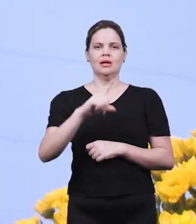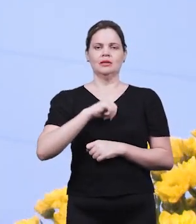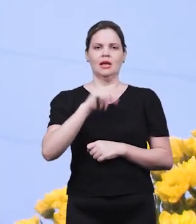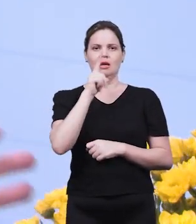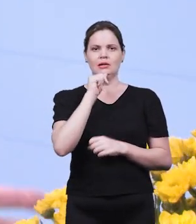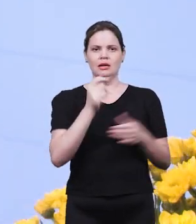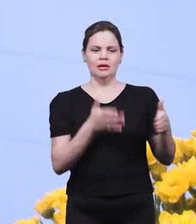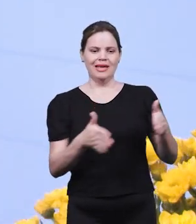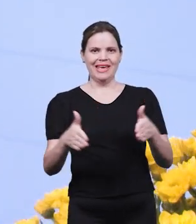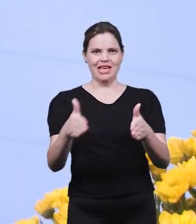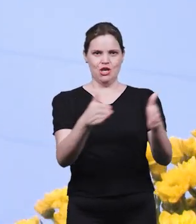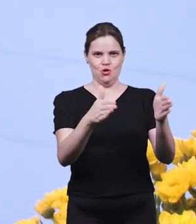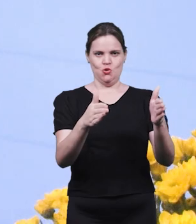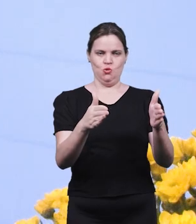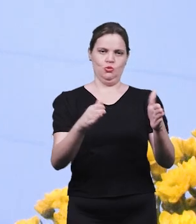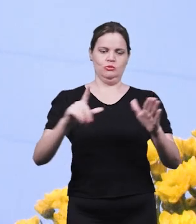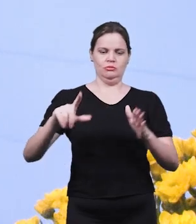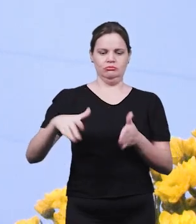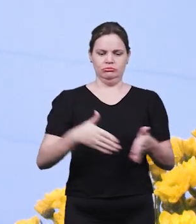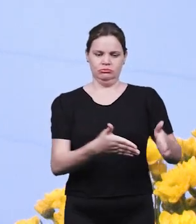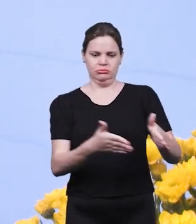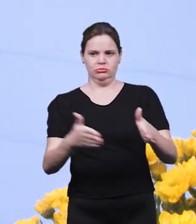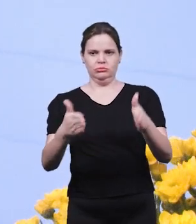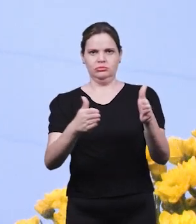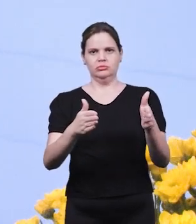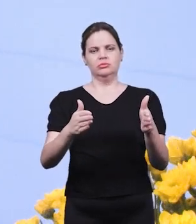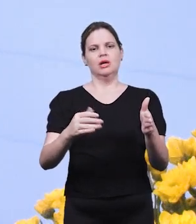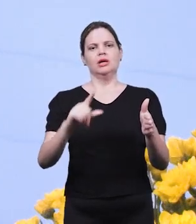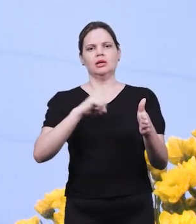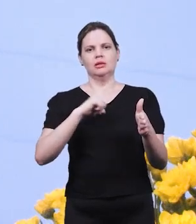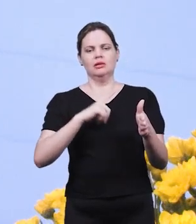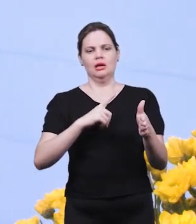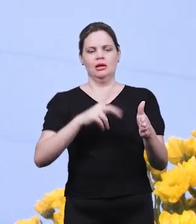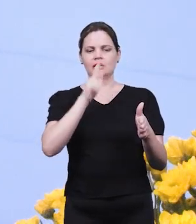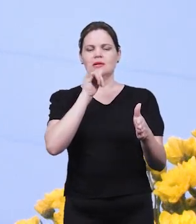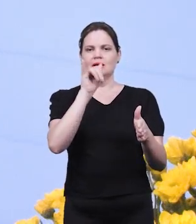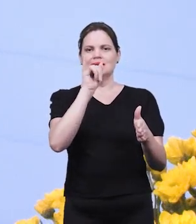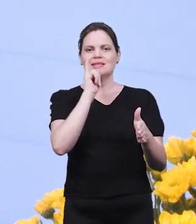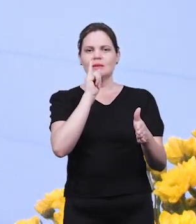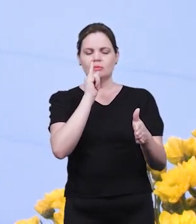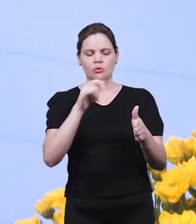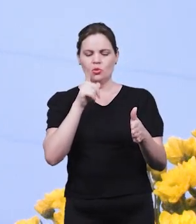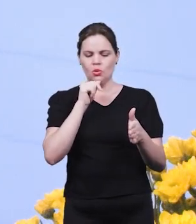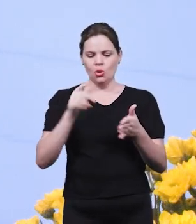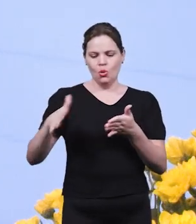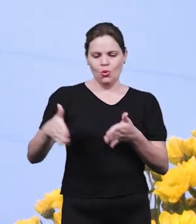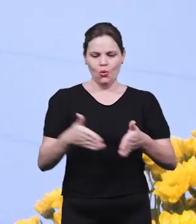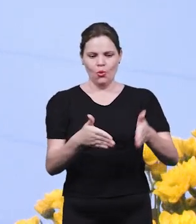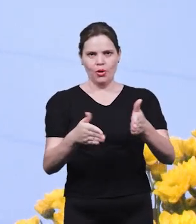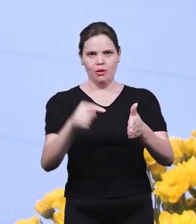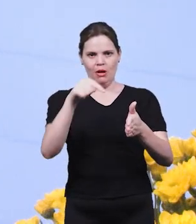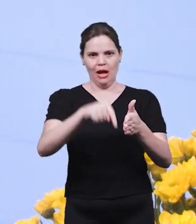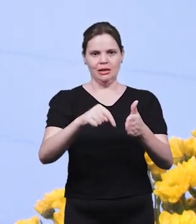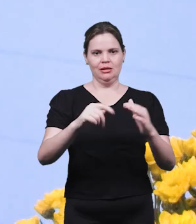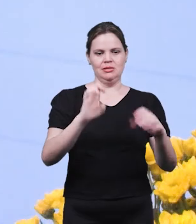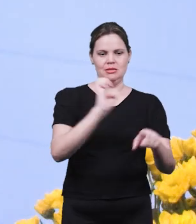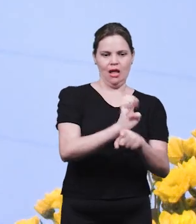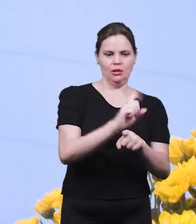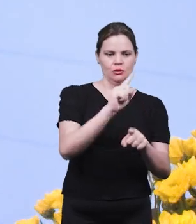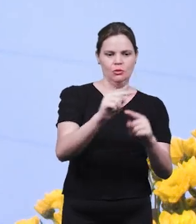cruzam os estados, porém isso federal, são bens da